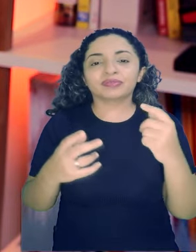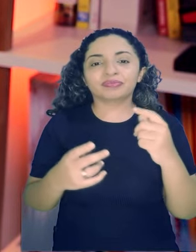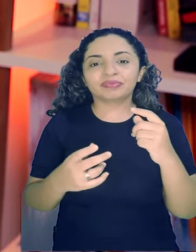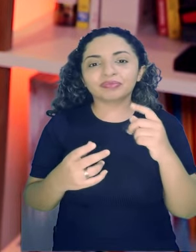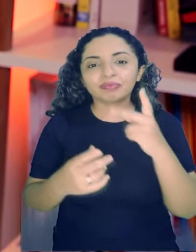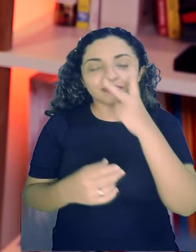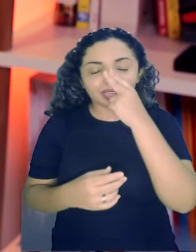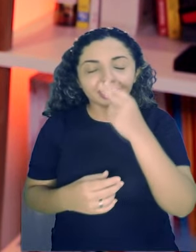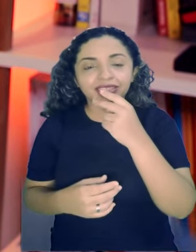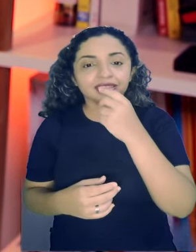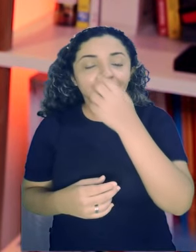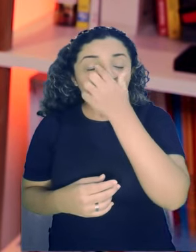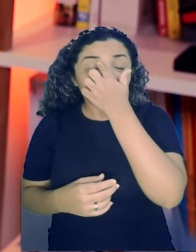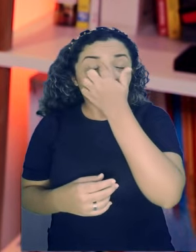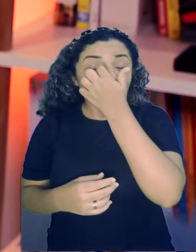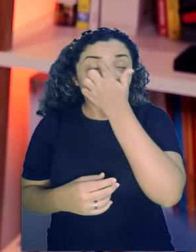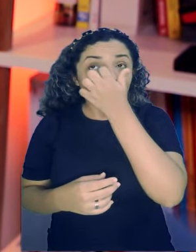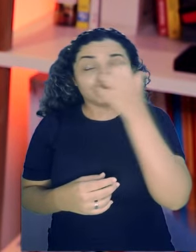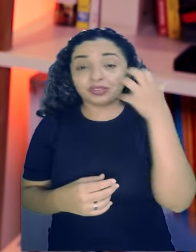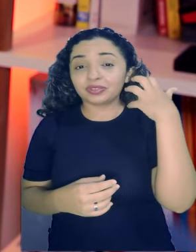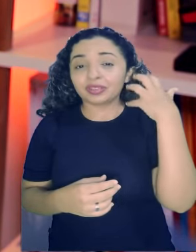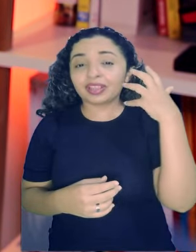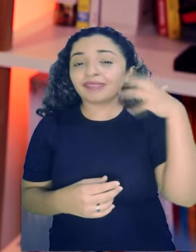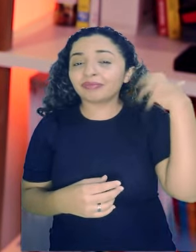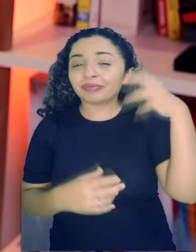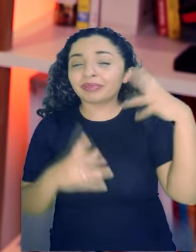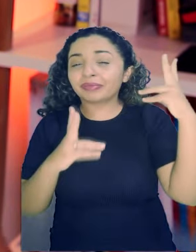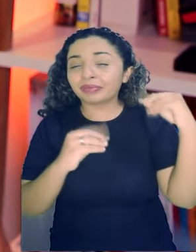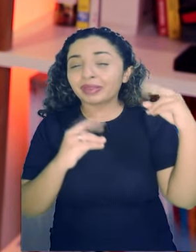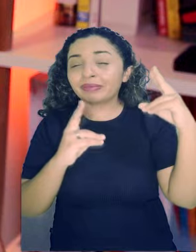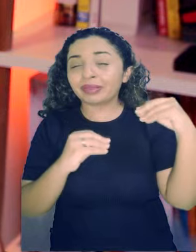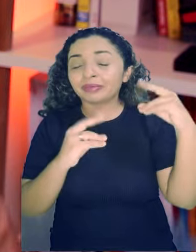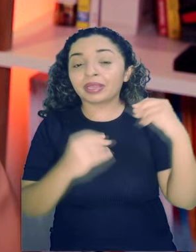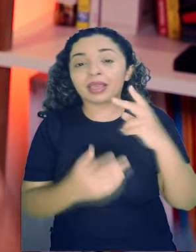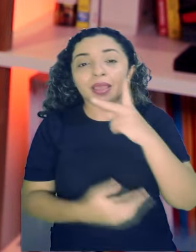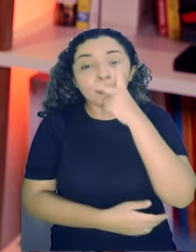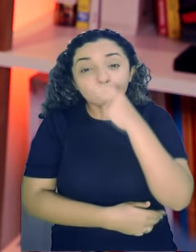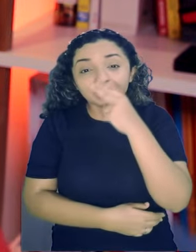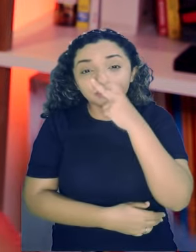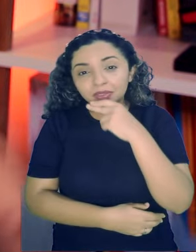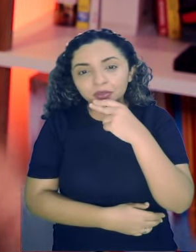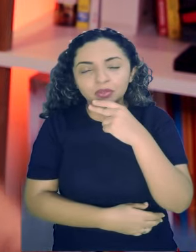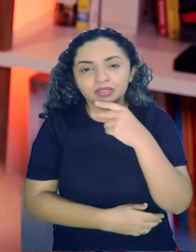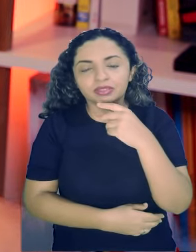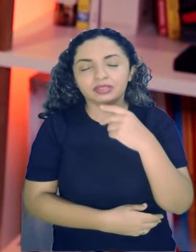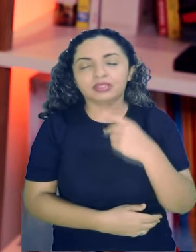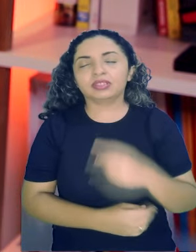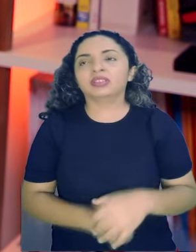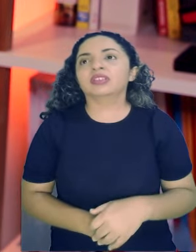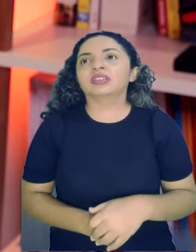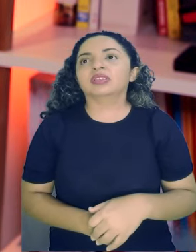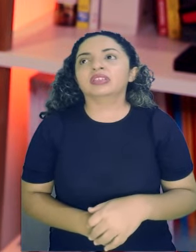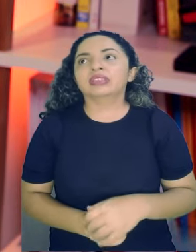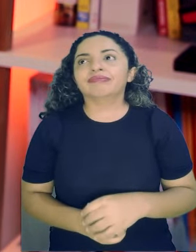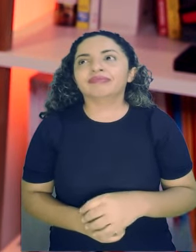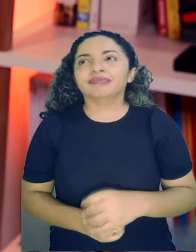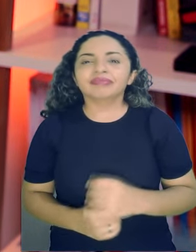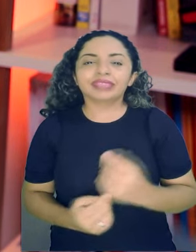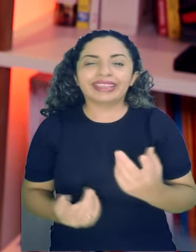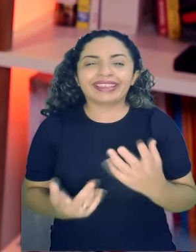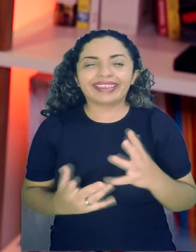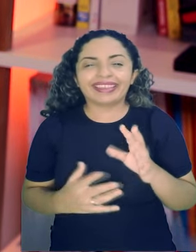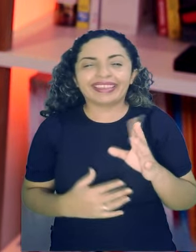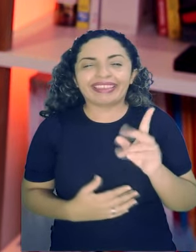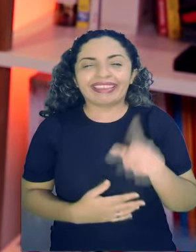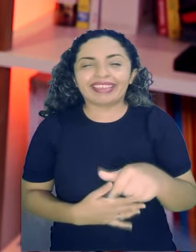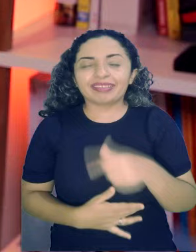lá, você não vai resolver diretamente, mas você vai resolver o seu mundo aqui, o seu local. Então